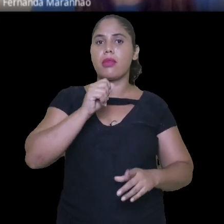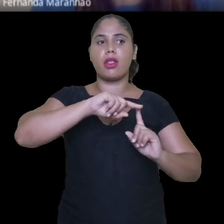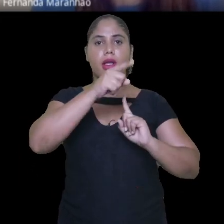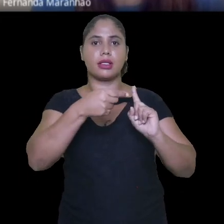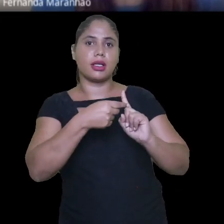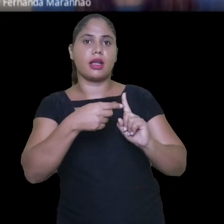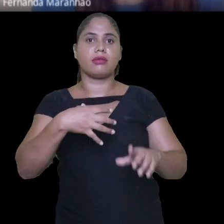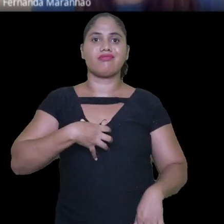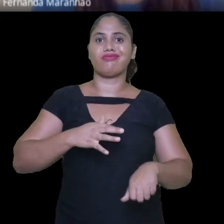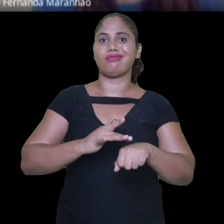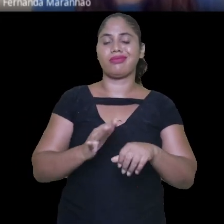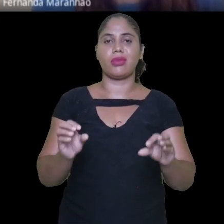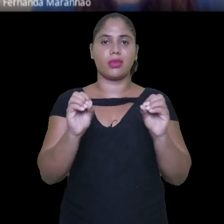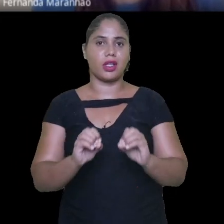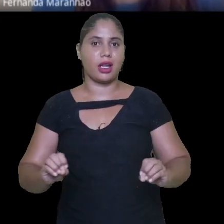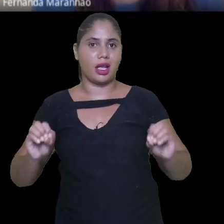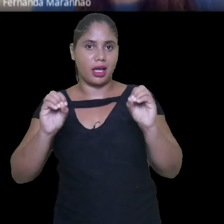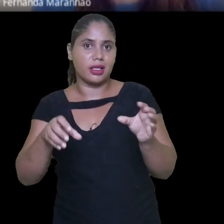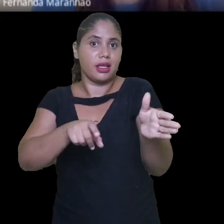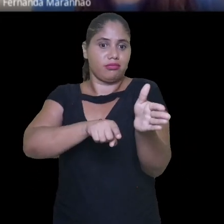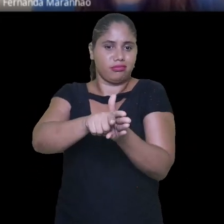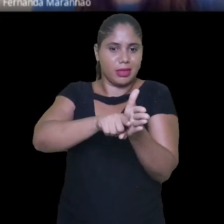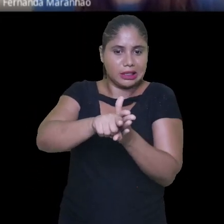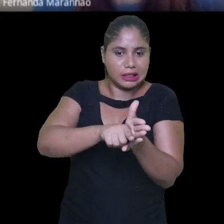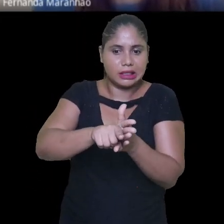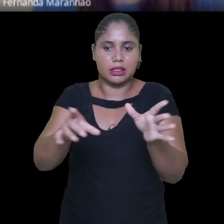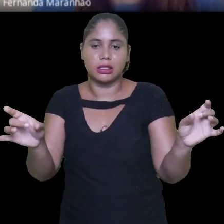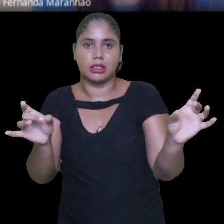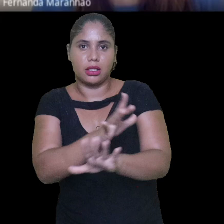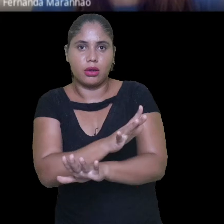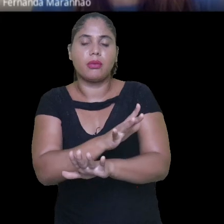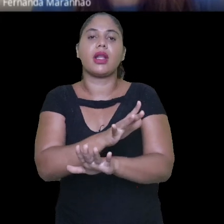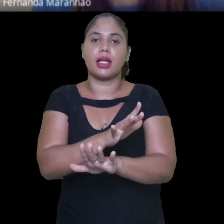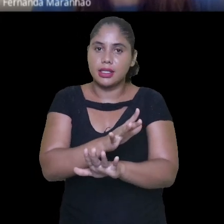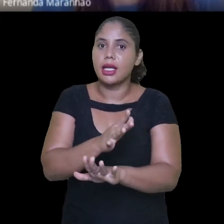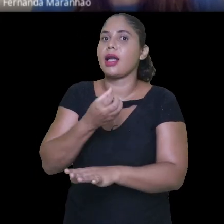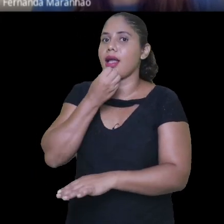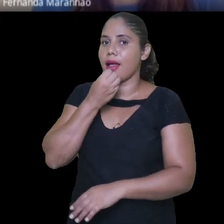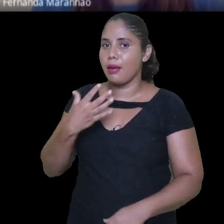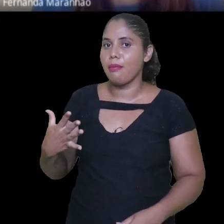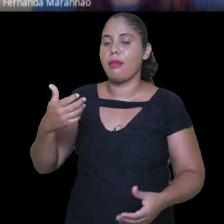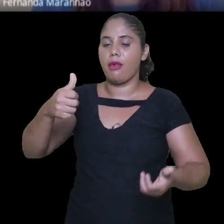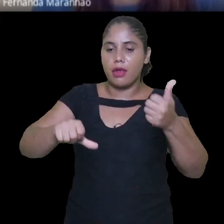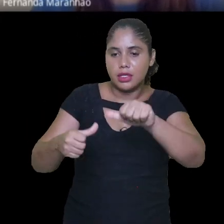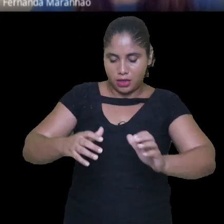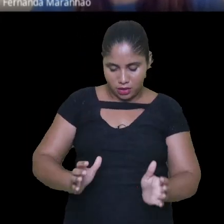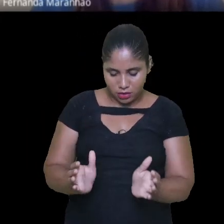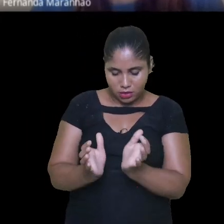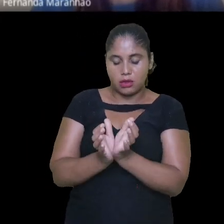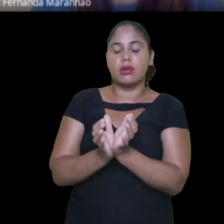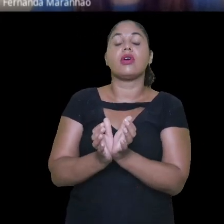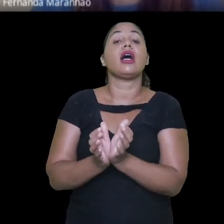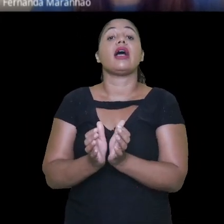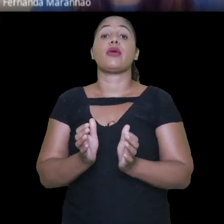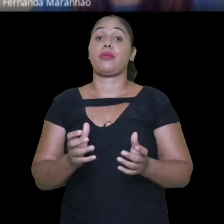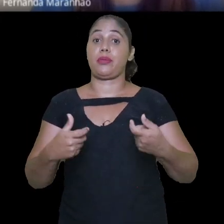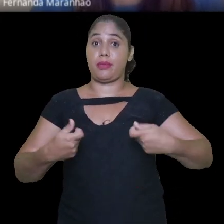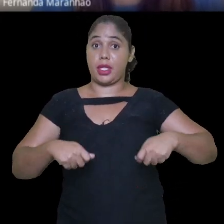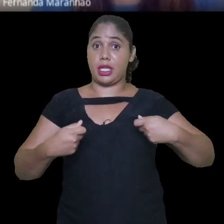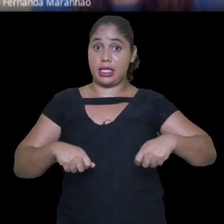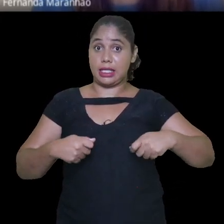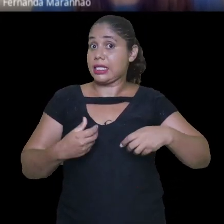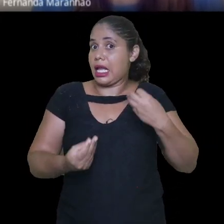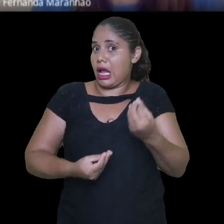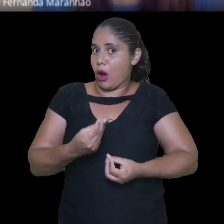mostra a literatura. A recomendação é que seja feita por via transvaginal, esse é o padrão ouro, é mais reprodutivo,